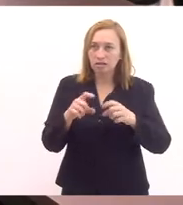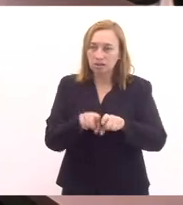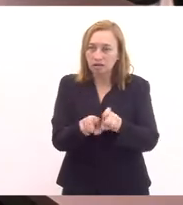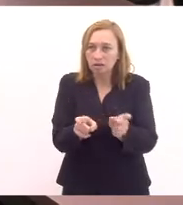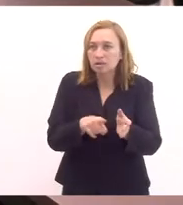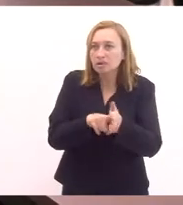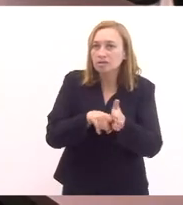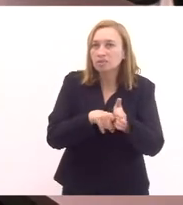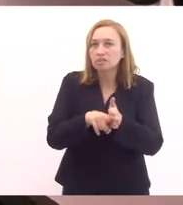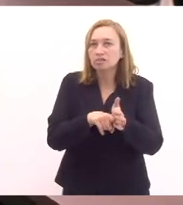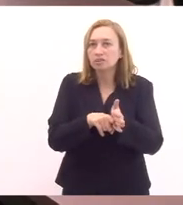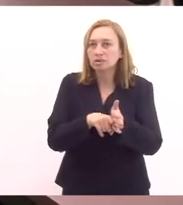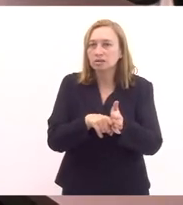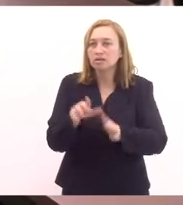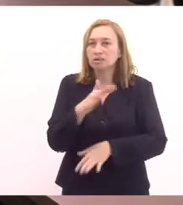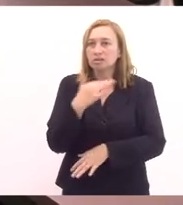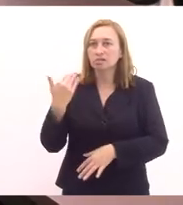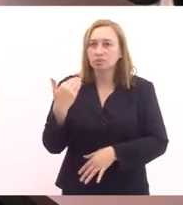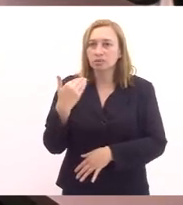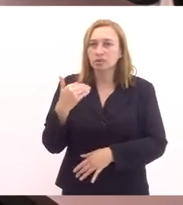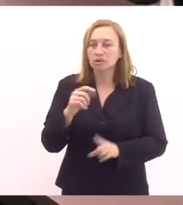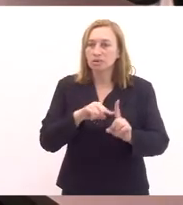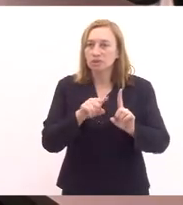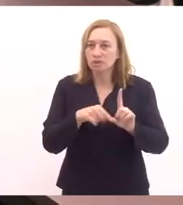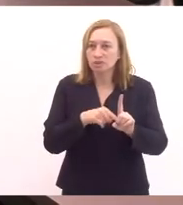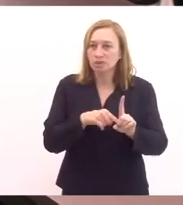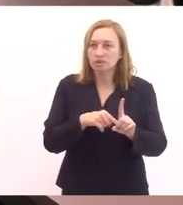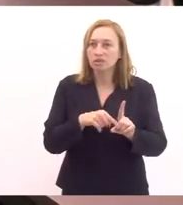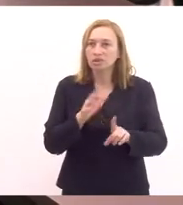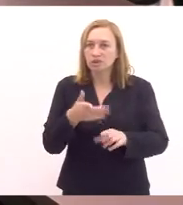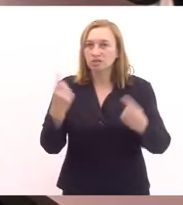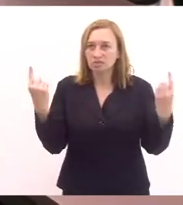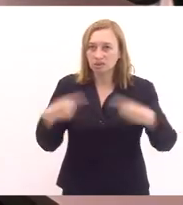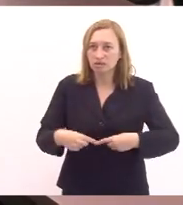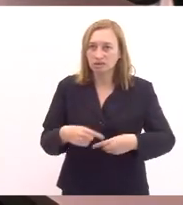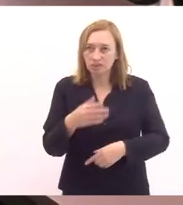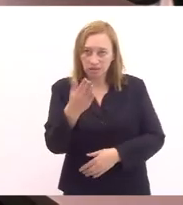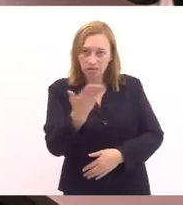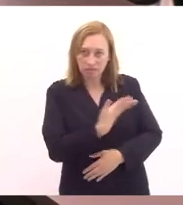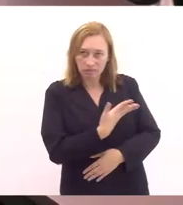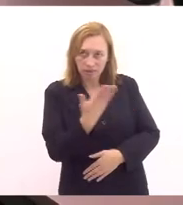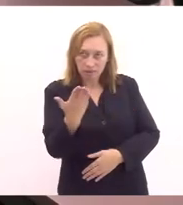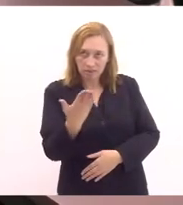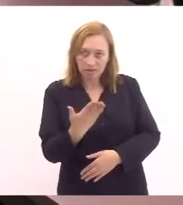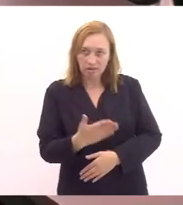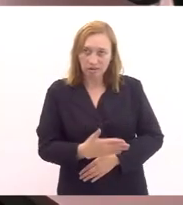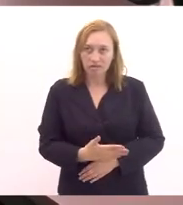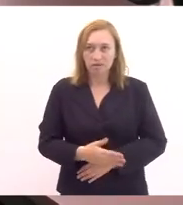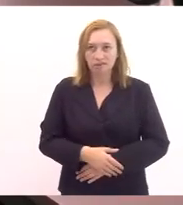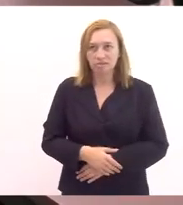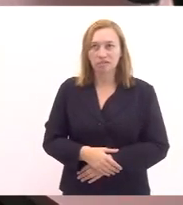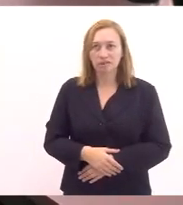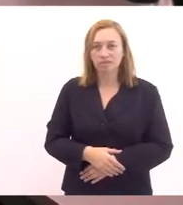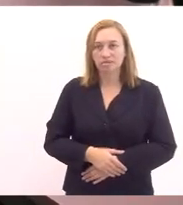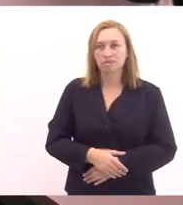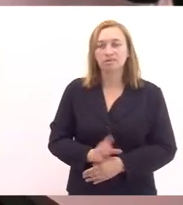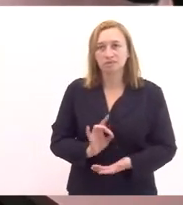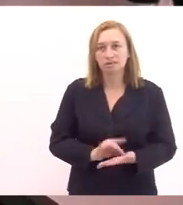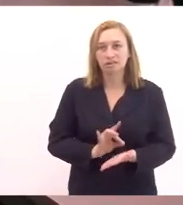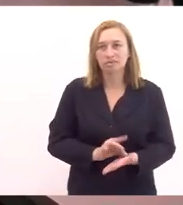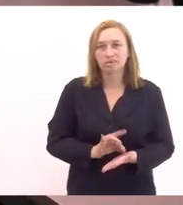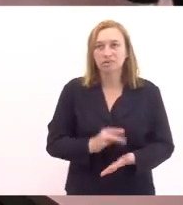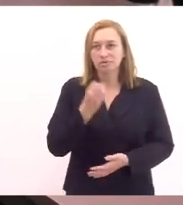é o racismo obstétrica EA morte materna e já temos a esse desafio companheira pro pensar o racismo em saúde é